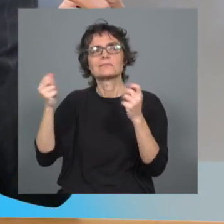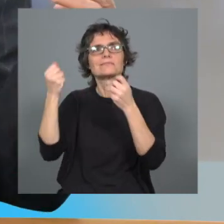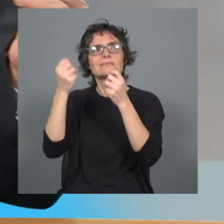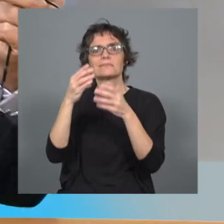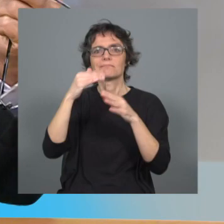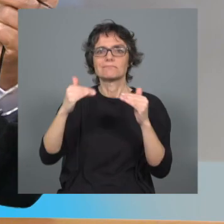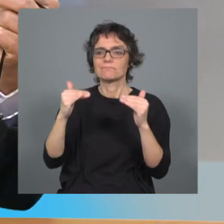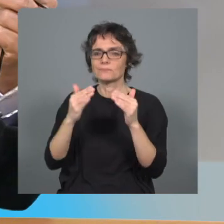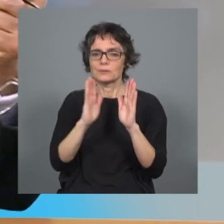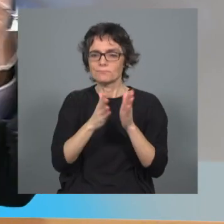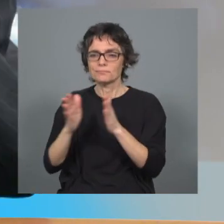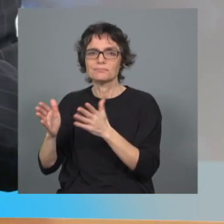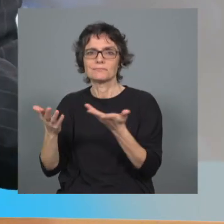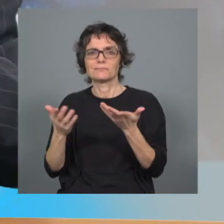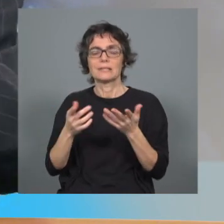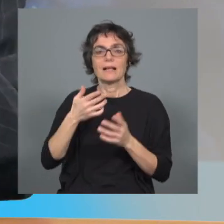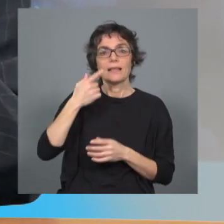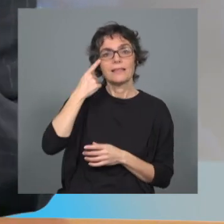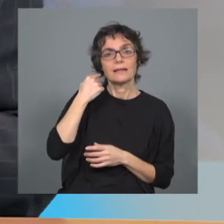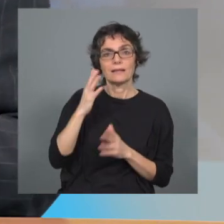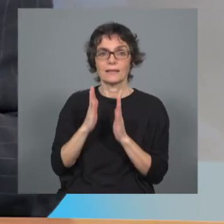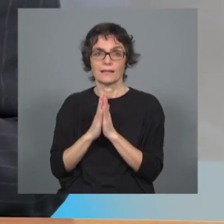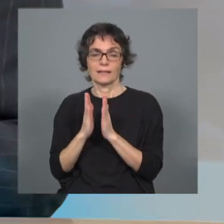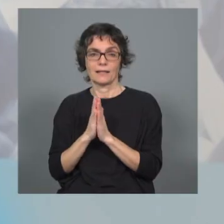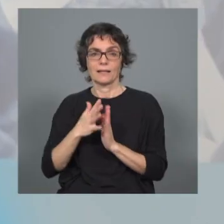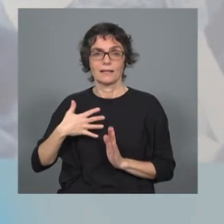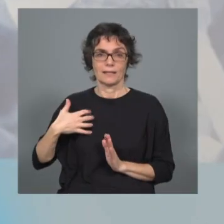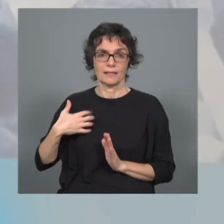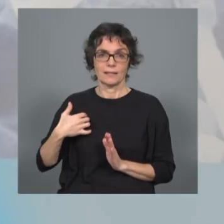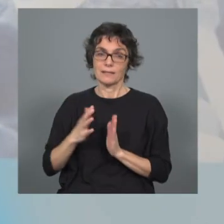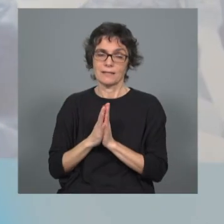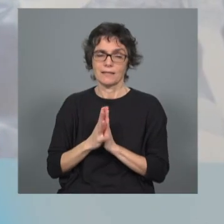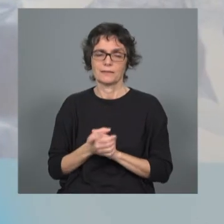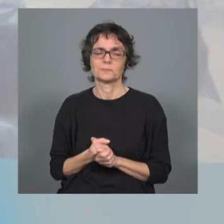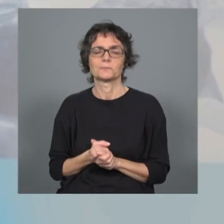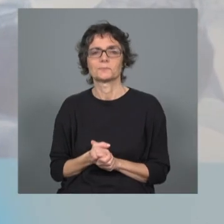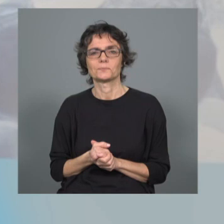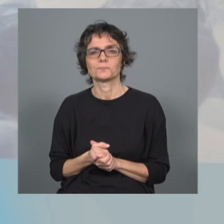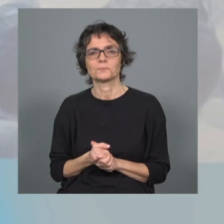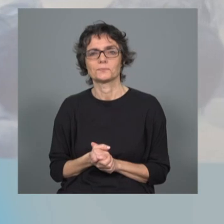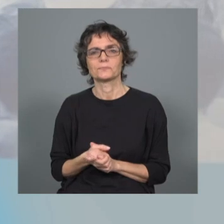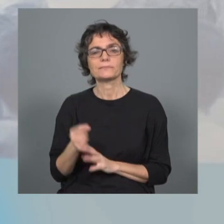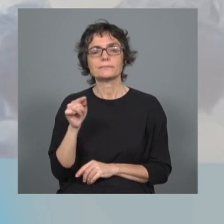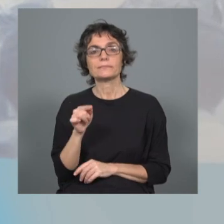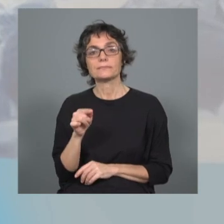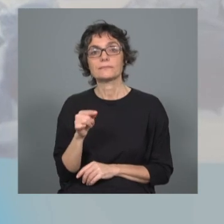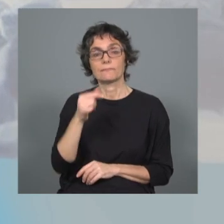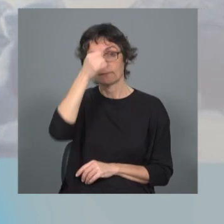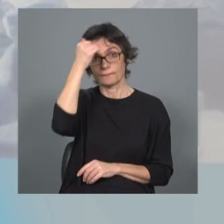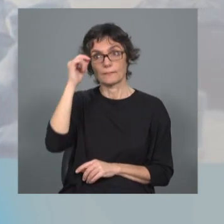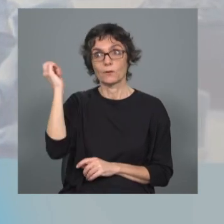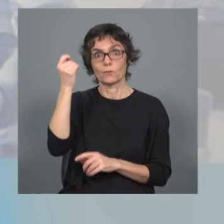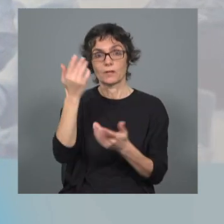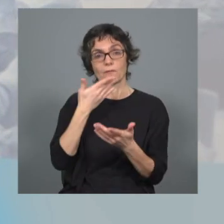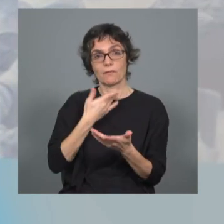particulares, concretamente na quinta e na sexta-feira santa. De facto, neste enquadramento que o texto nos dá e que o Domingo de Ramos nos dá para depois